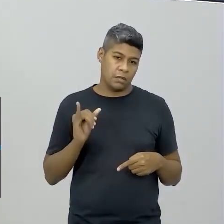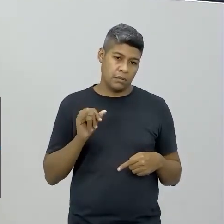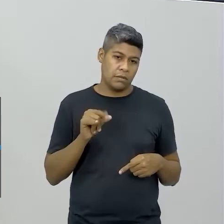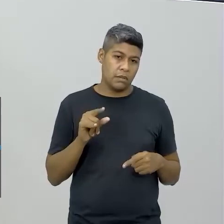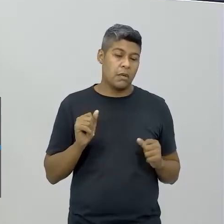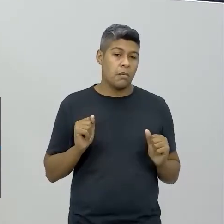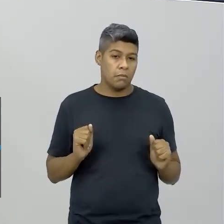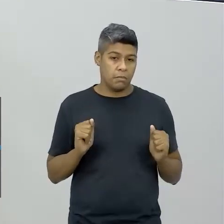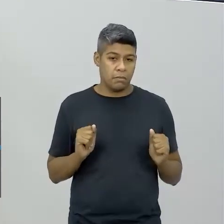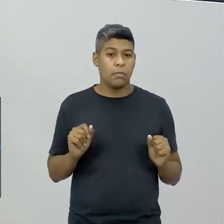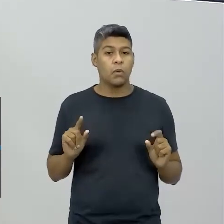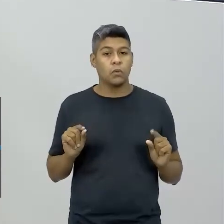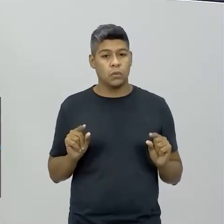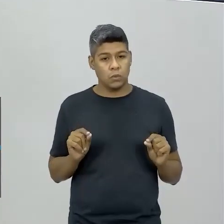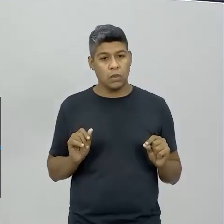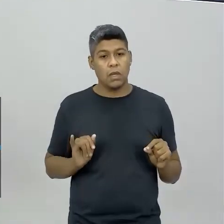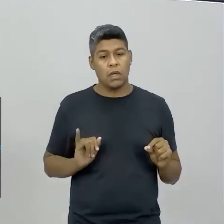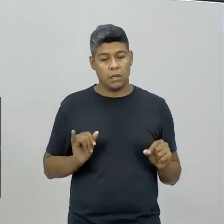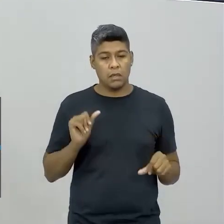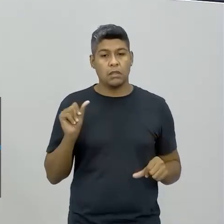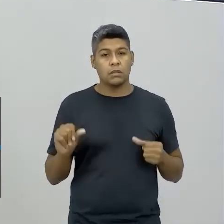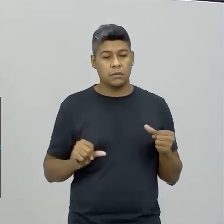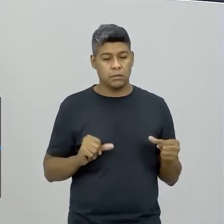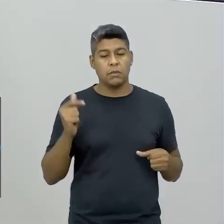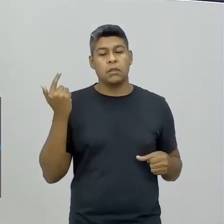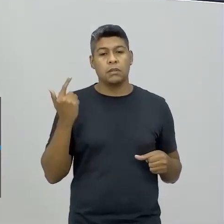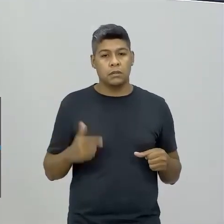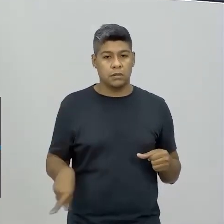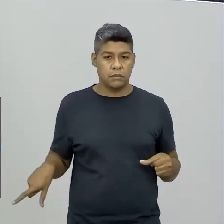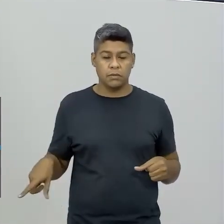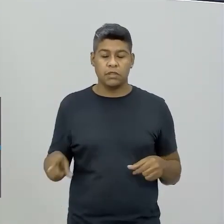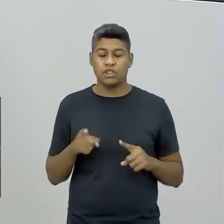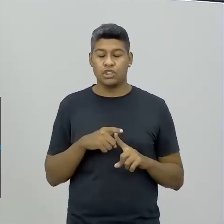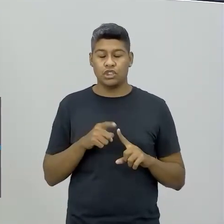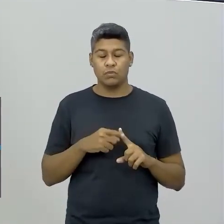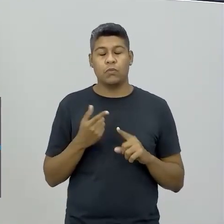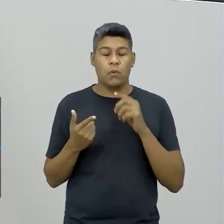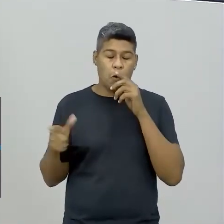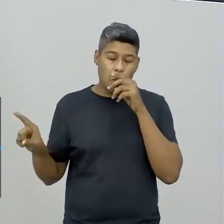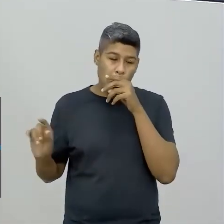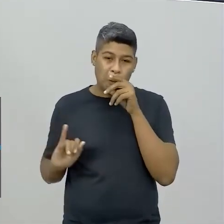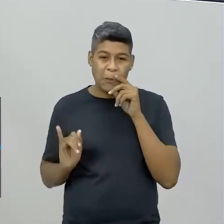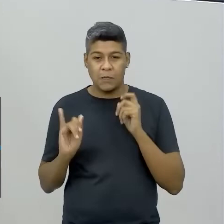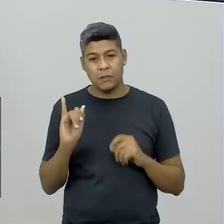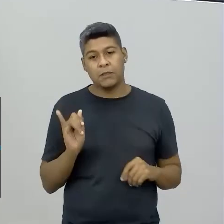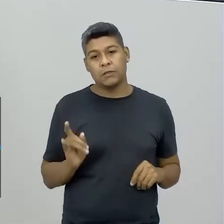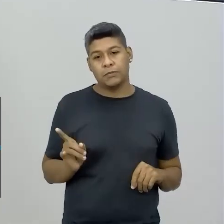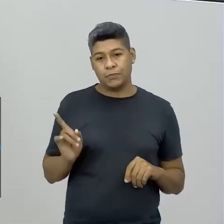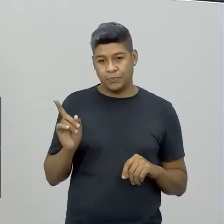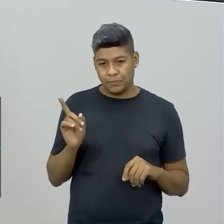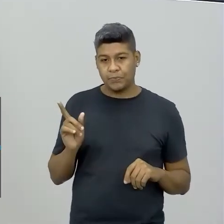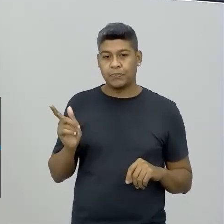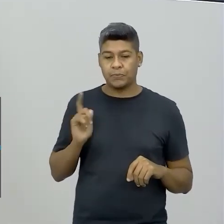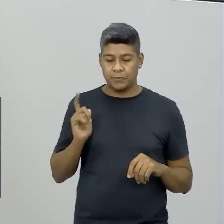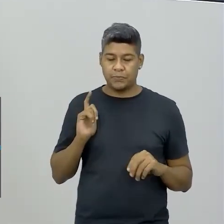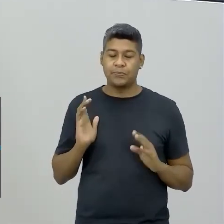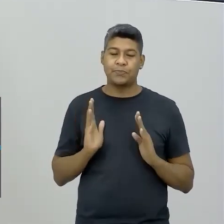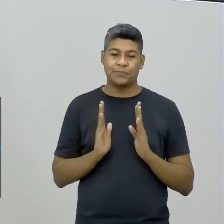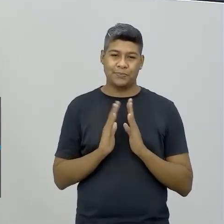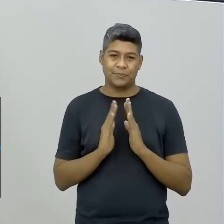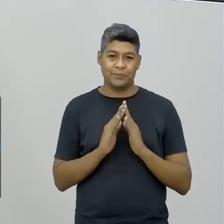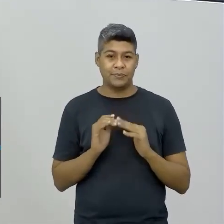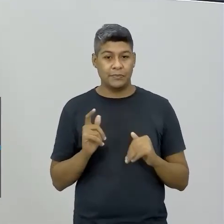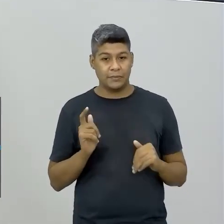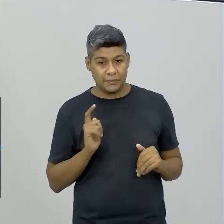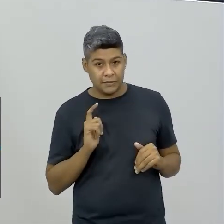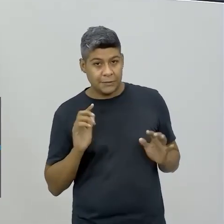você pode pegar a eletricidade e transformar novamente em outro tipo de energia, né? Como essa que você tem recebido aí na sua casa. Se